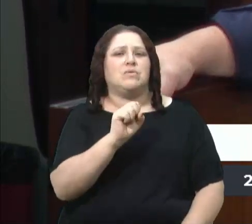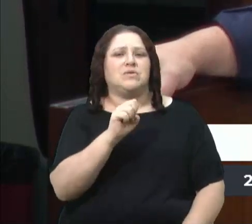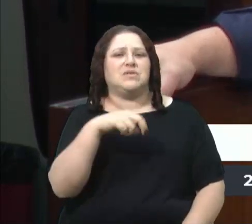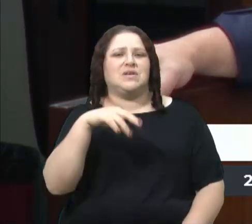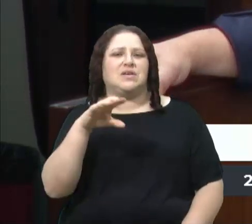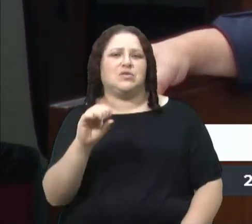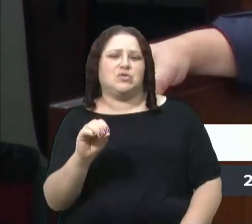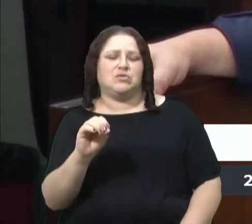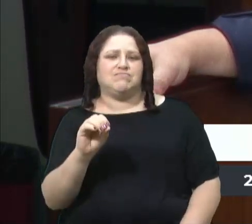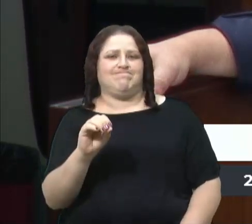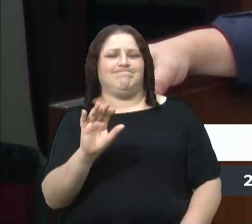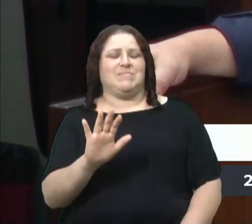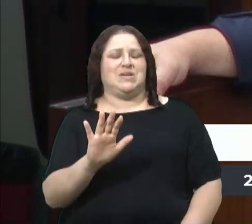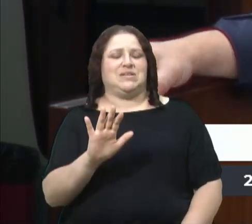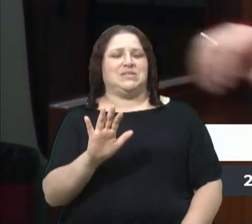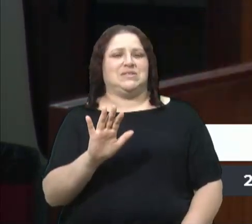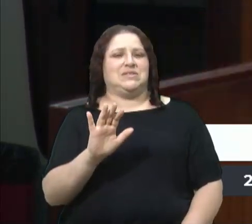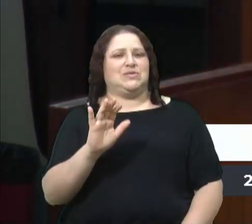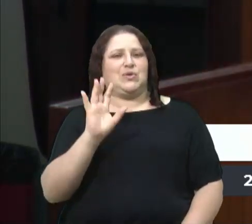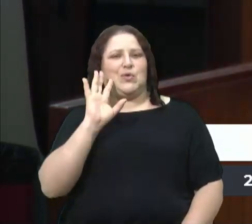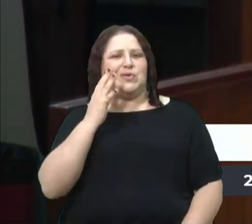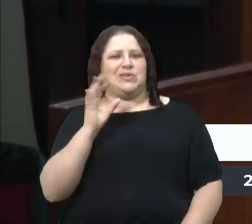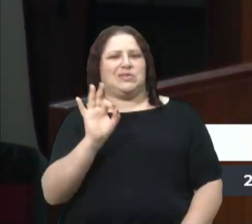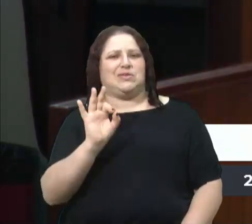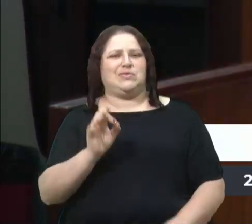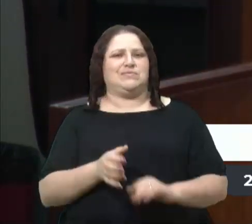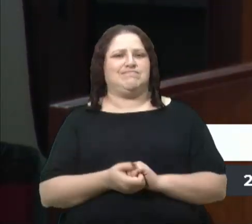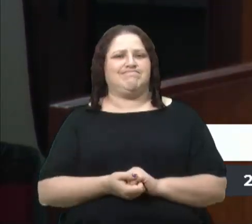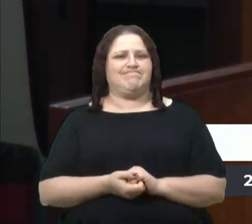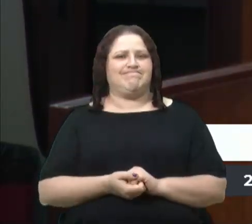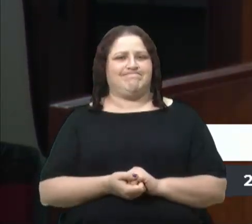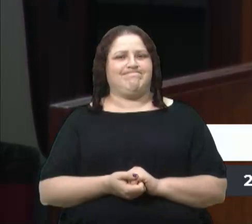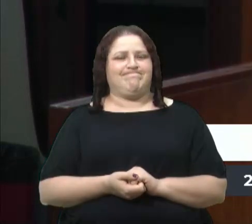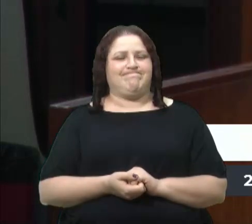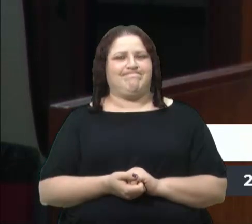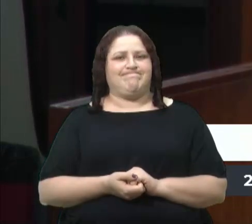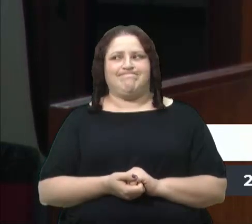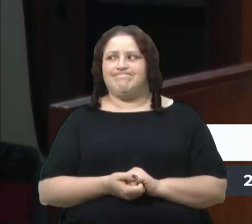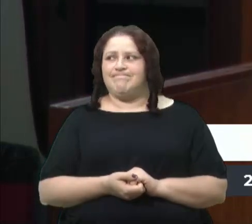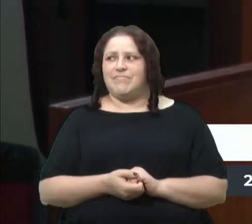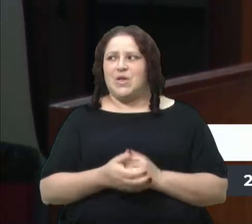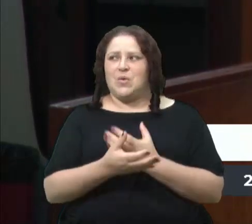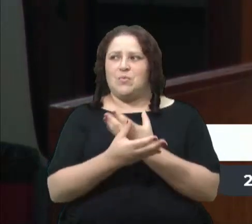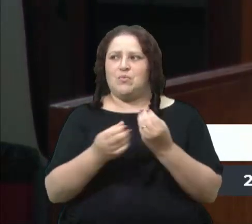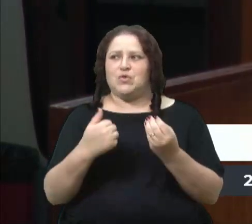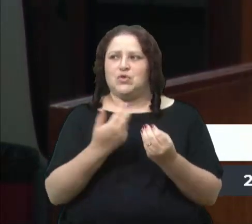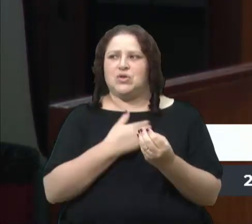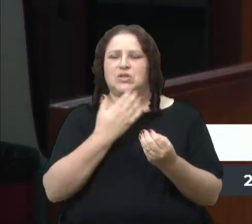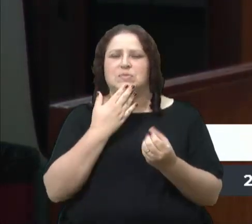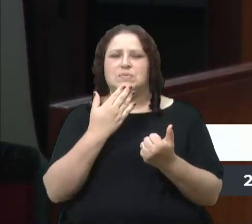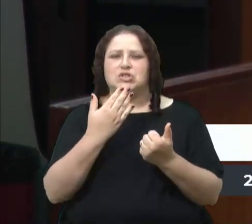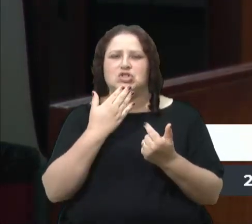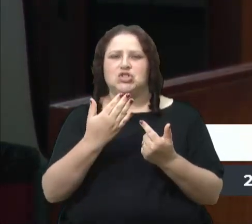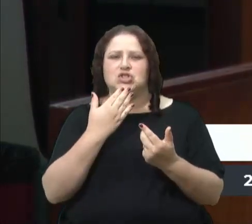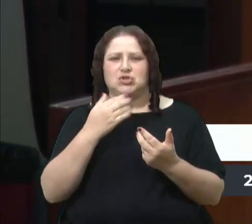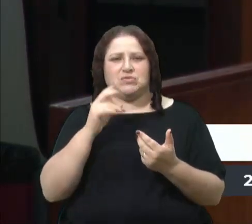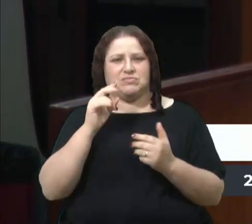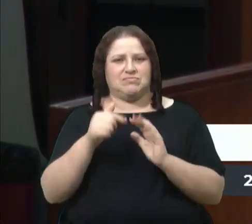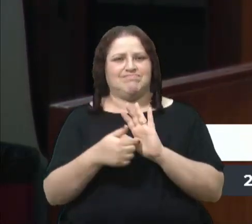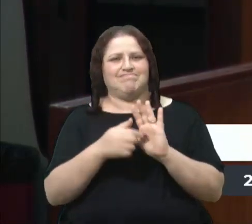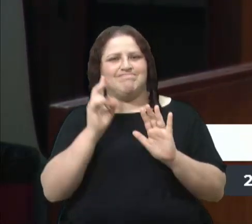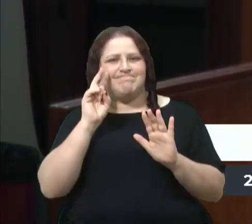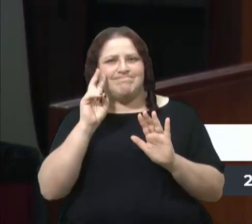Não aconteceu. Muitos dos nossos pedidos, eu vou relembrá-los aqui, nenhum vereador Lucas foi